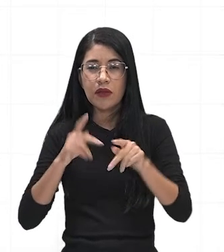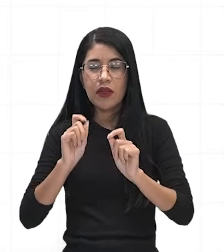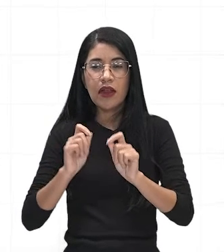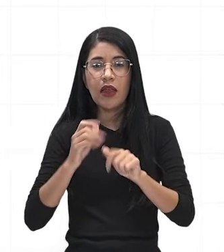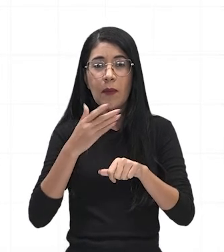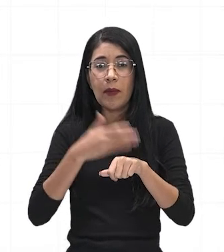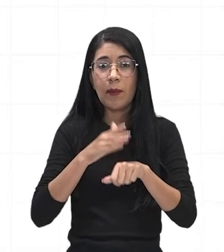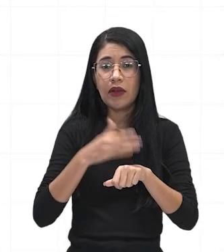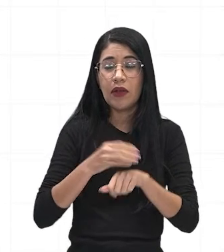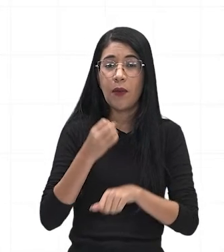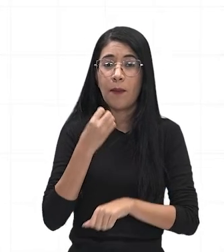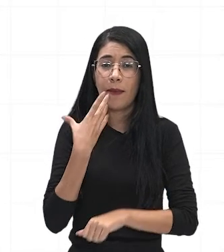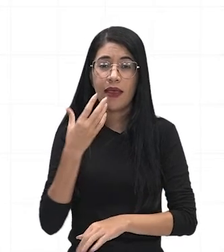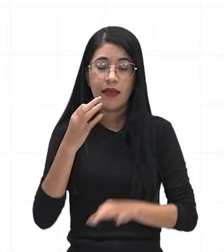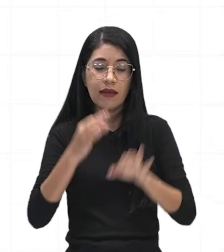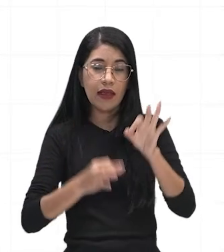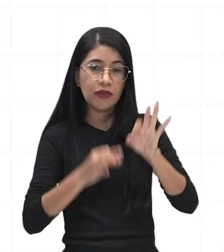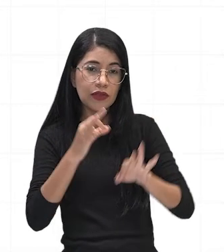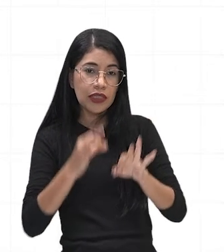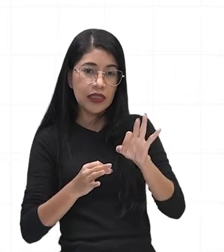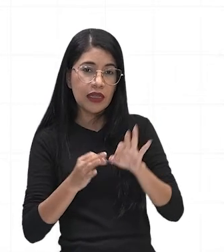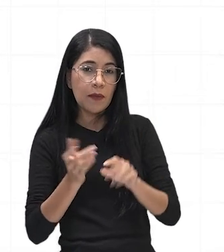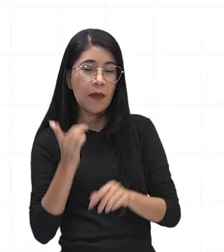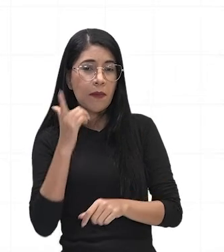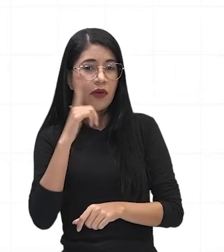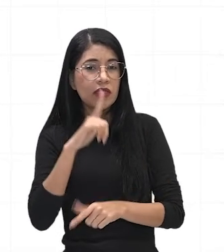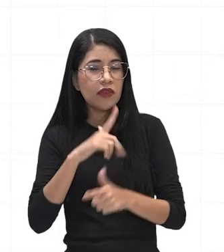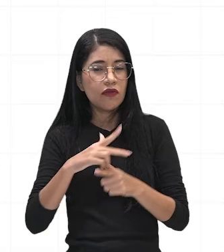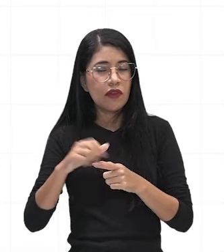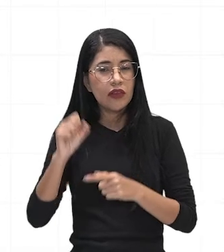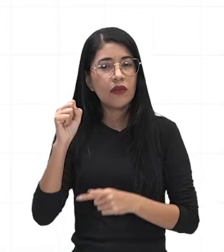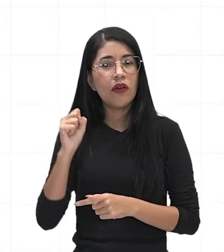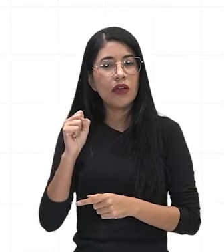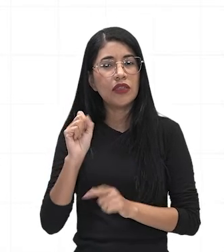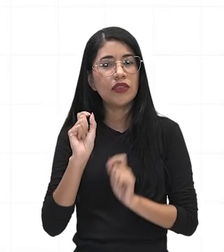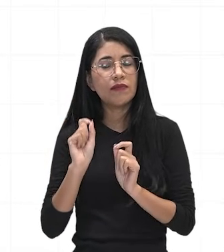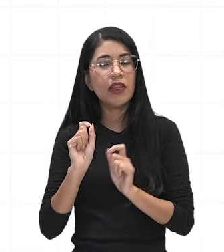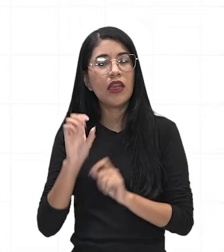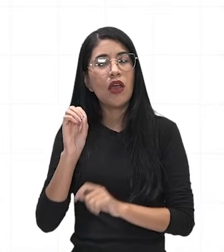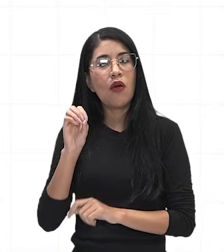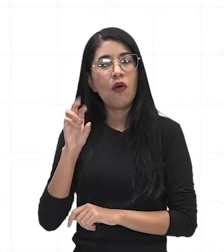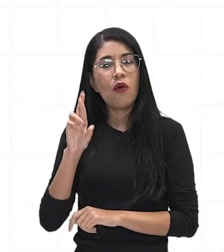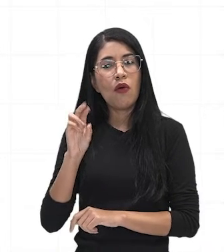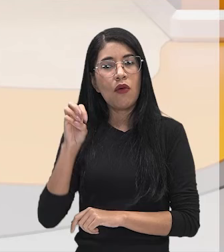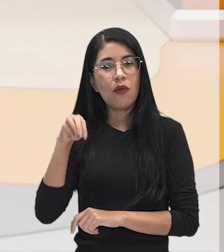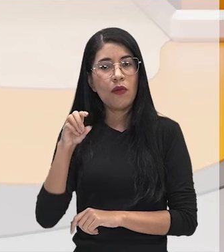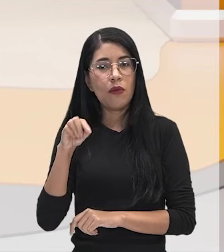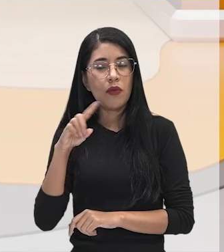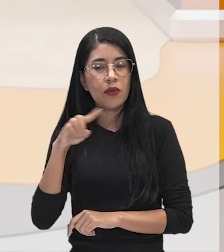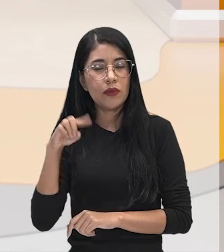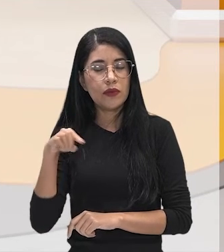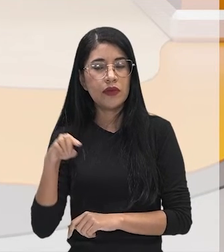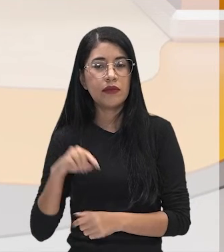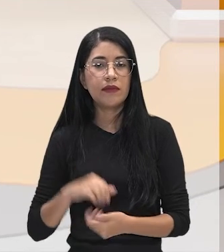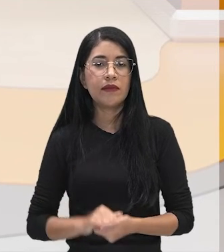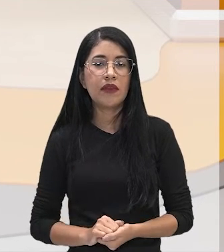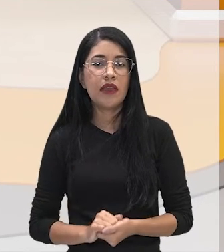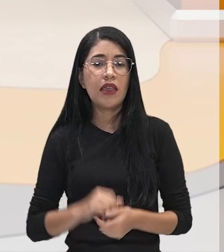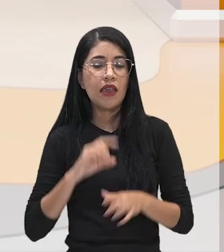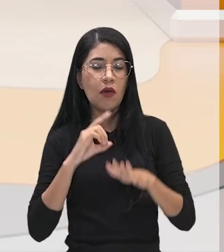o bem e a justiça para a vitória final, então, de quem? De Hormuz, né, gente? Que é, então,